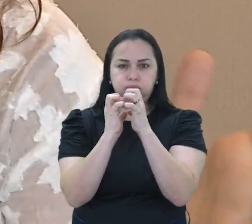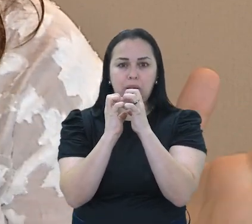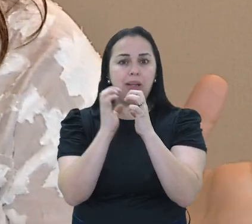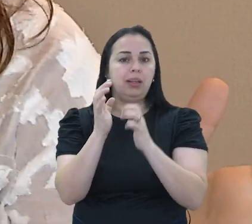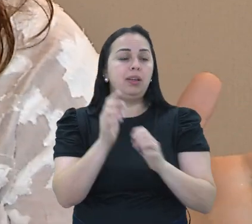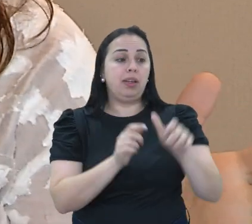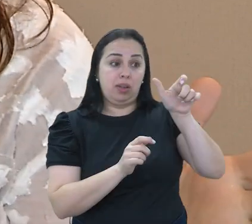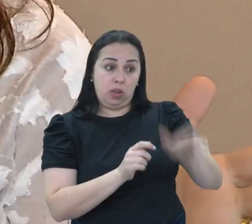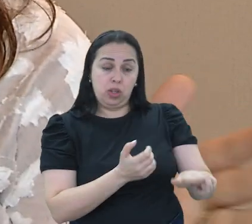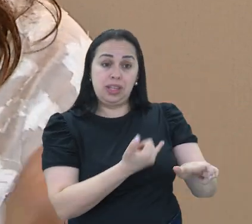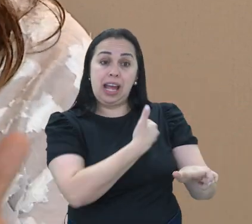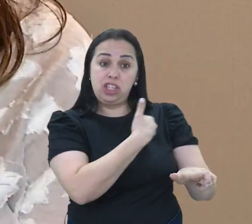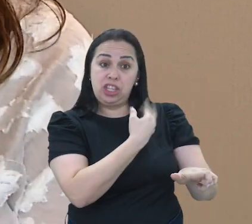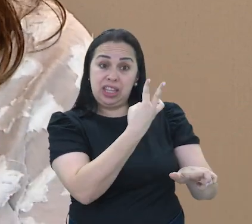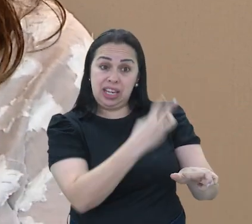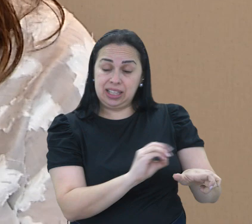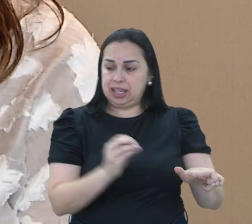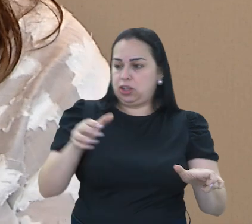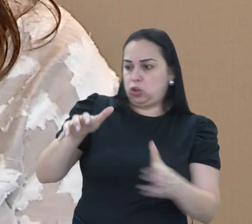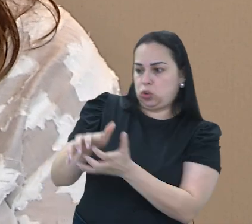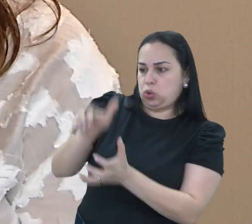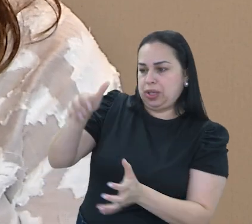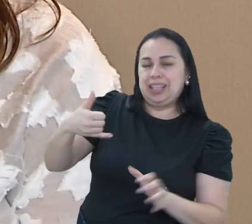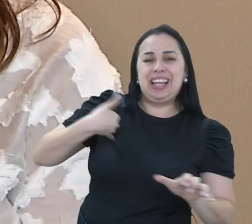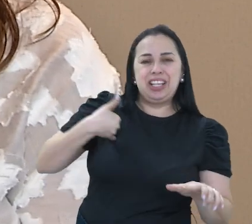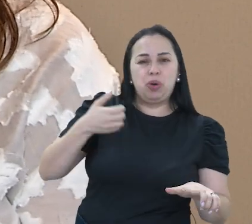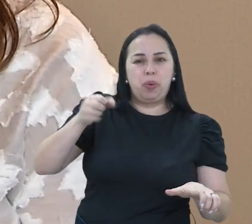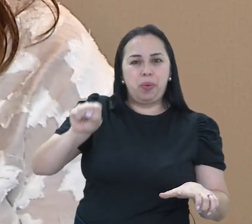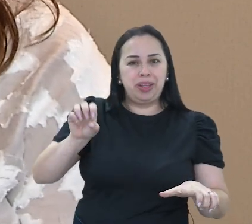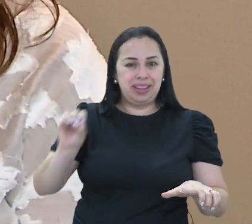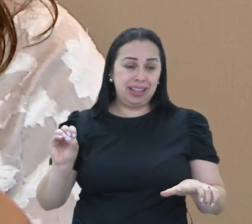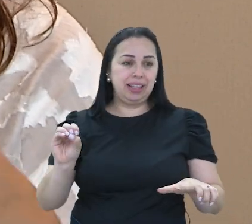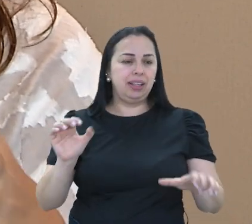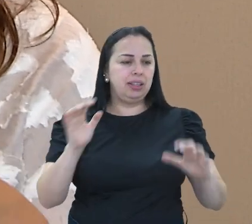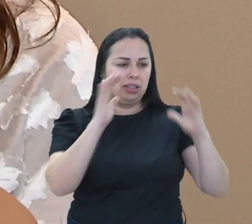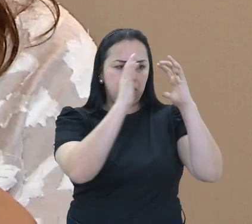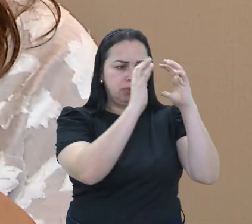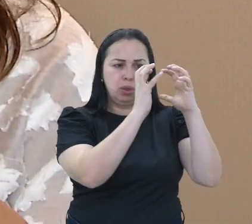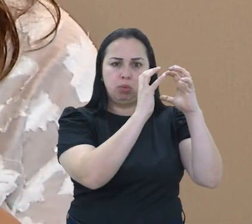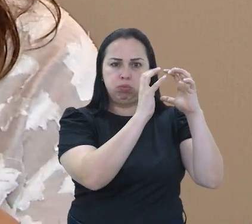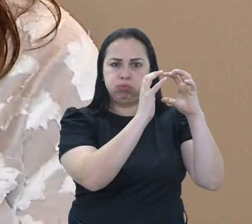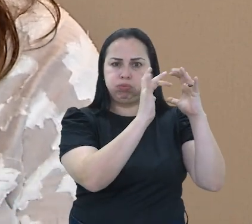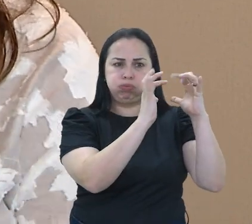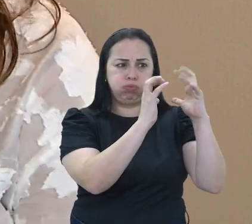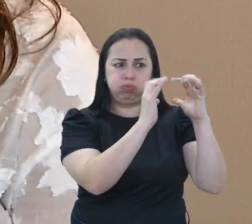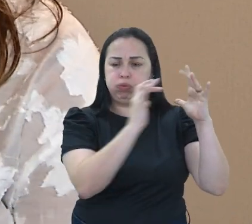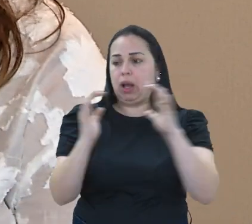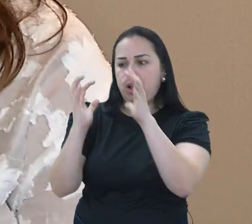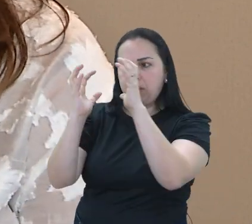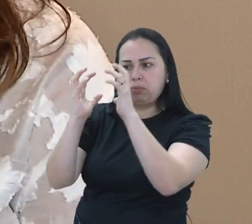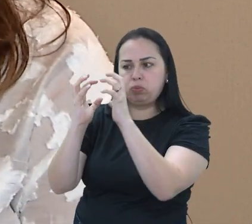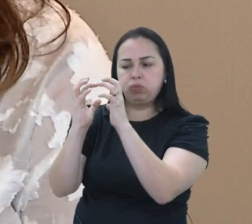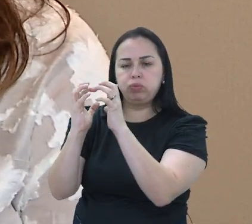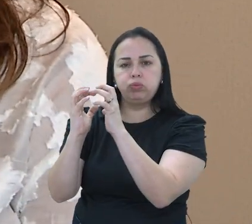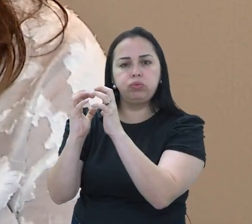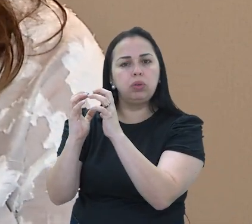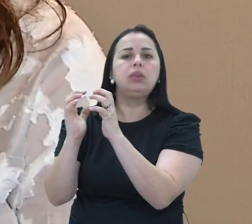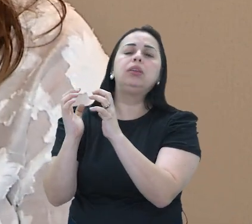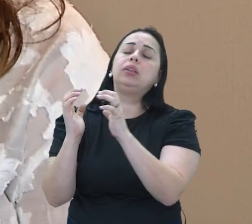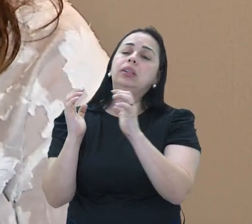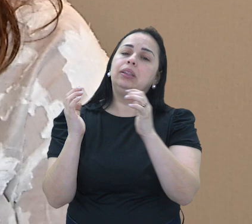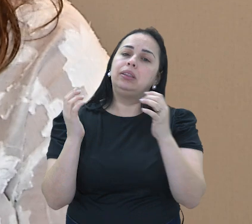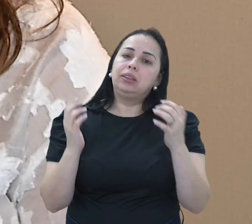um jovem de 30 anos e um cérebro de um idoso de 80 anos, a gente tem uma diferença de volume cerebral muito